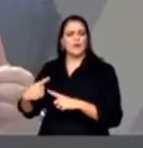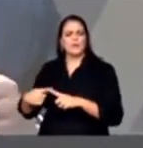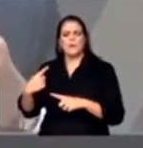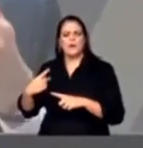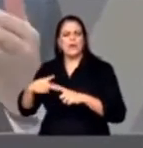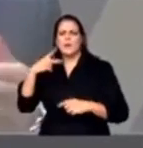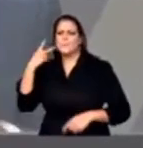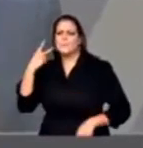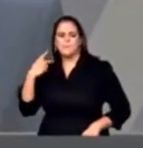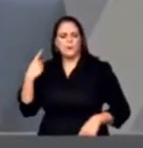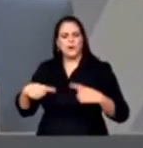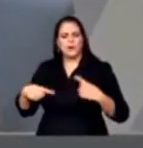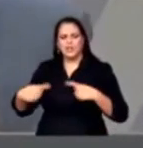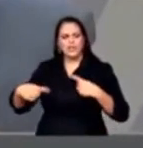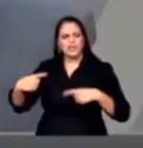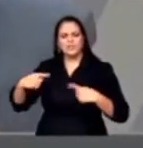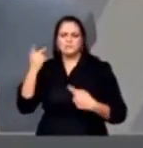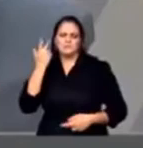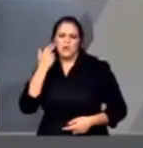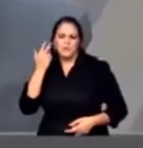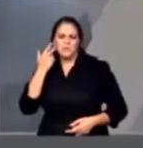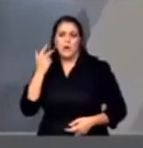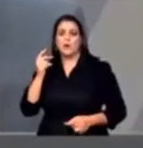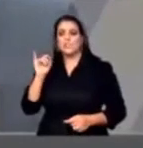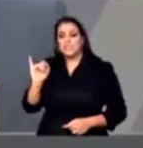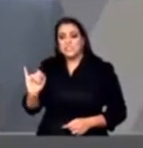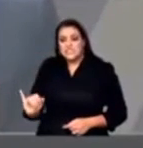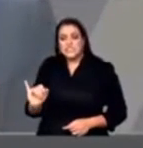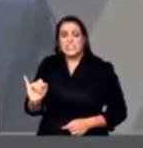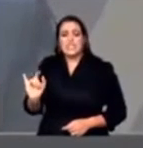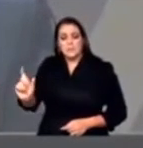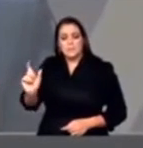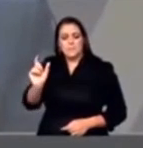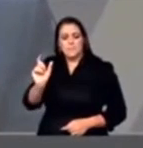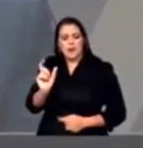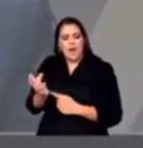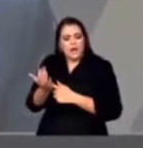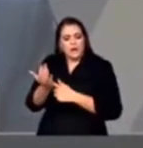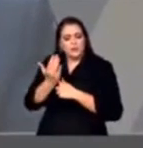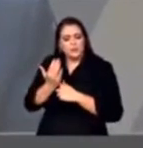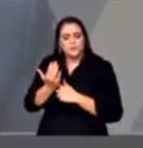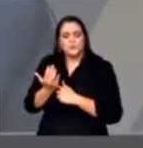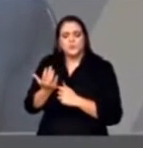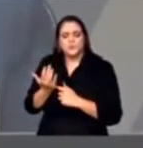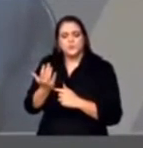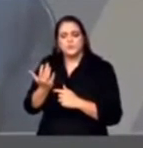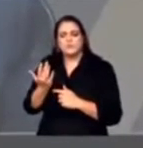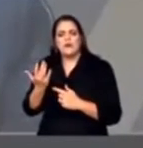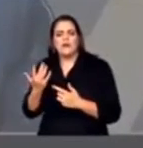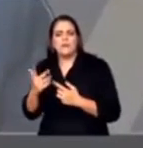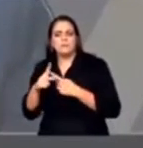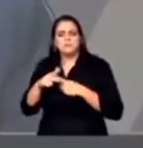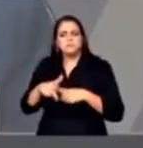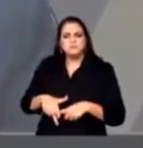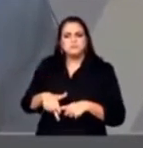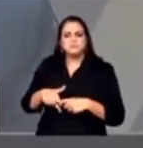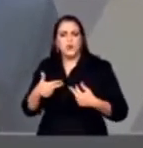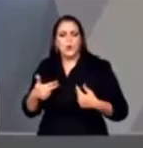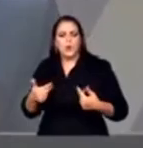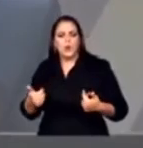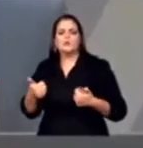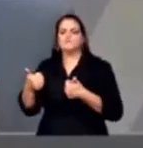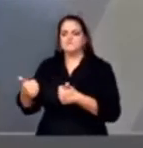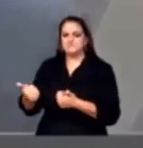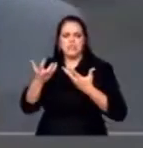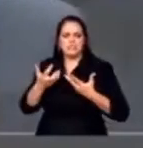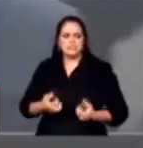ideias, dos argumentos, nós recebemos muito bem. Eles fazem parte do nosso trabalho, eles fazem parte do parlamento na